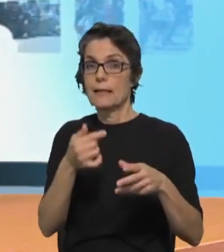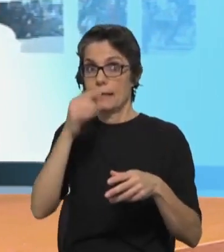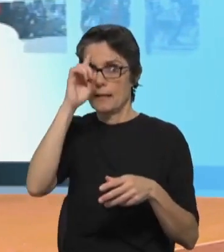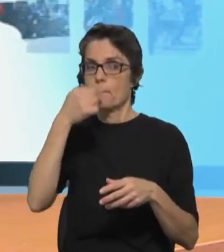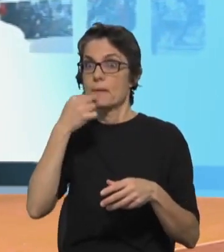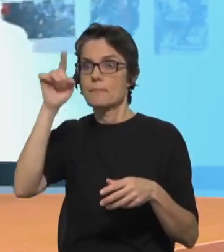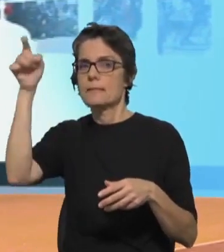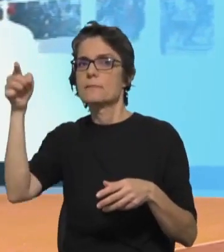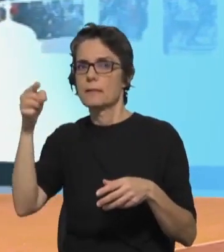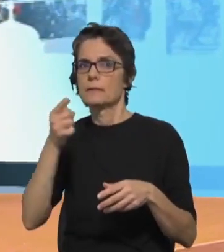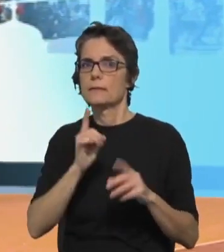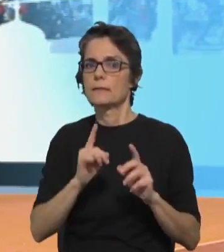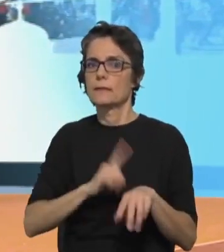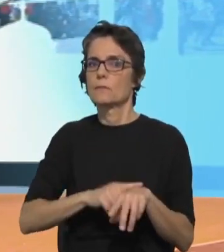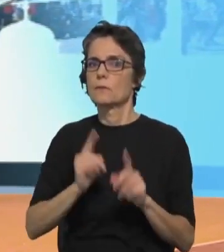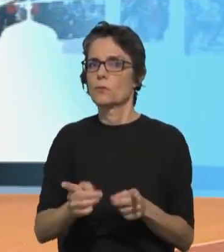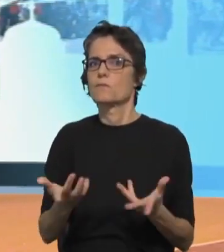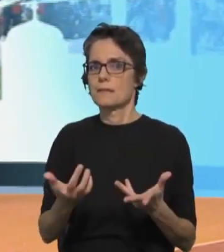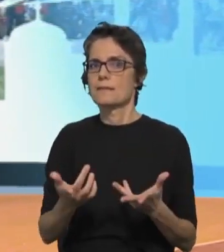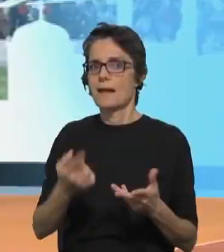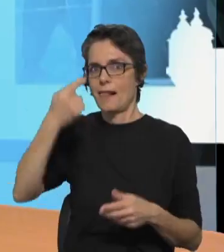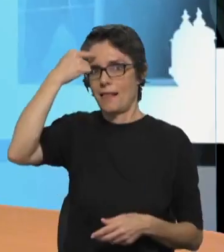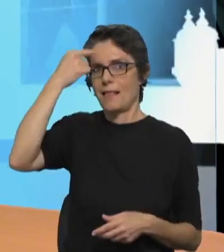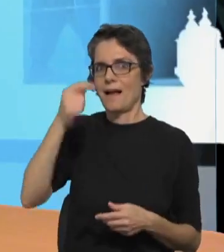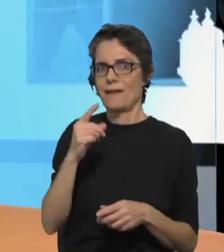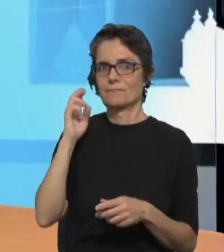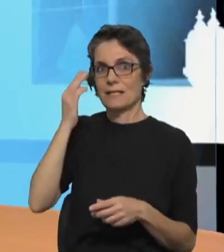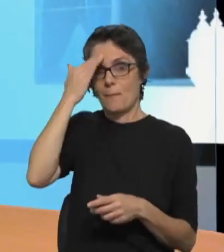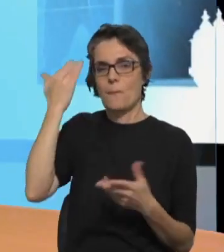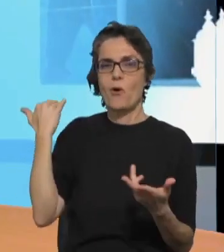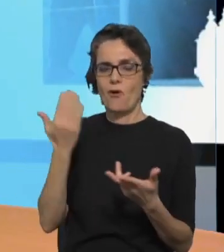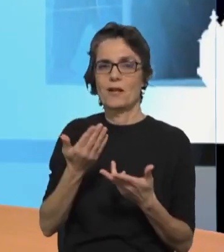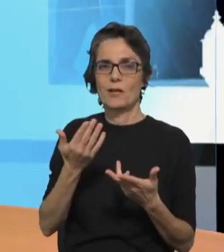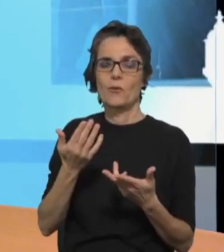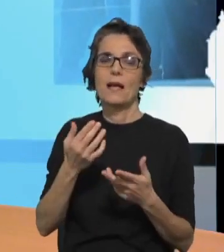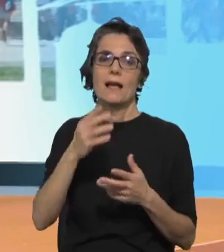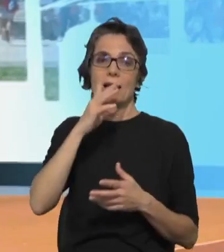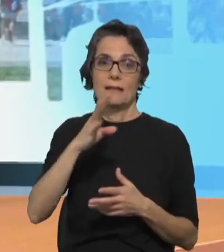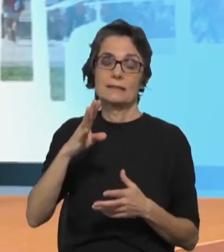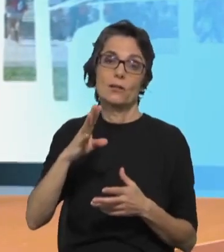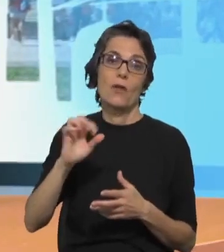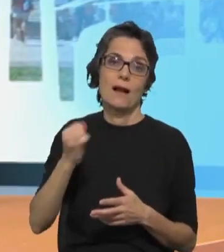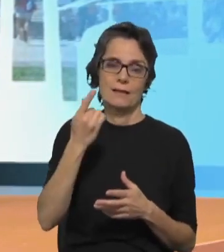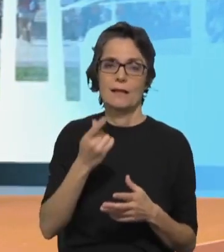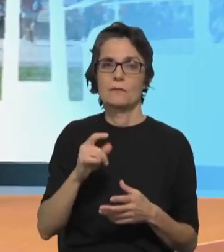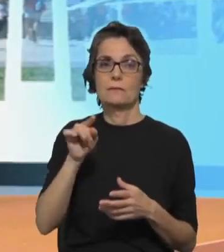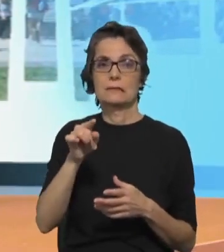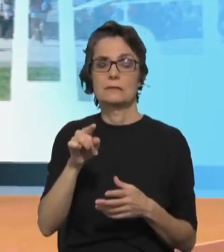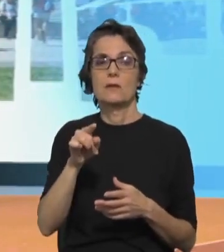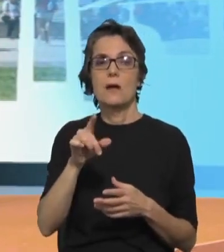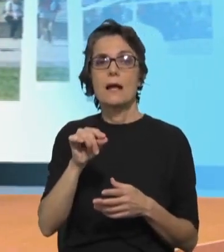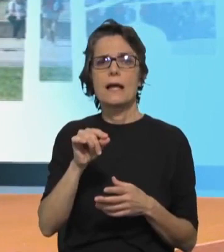mais conhecido, porque lá está, é o que ficou retido na memória, a transmissão da Grândola Vila Morena, que era apenas uma pequena parte desta senha, que